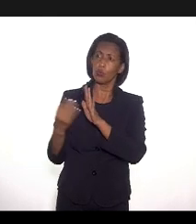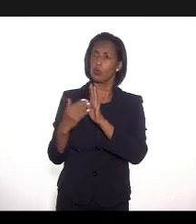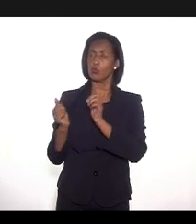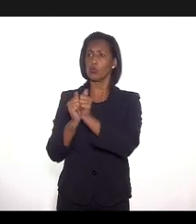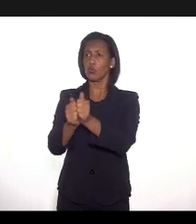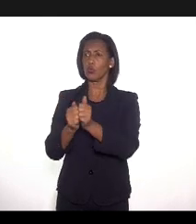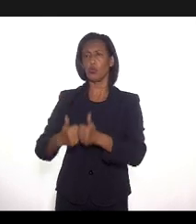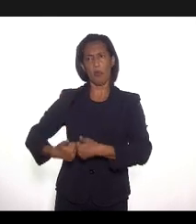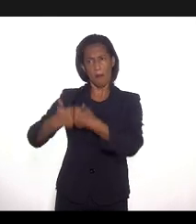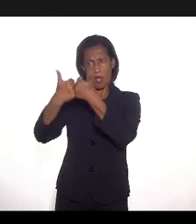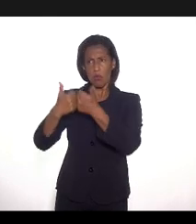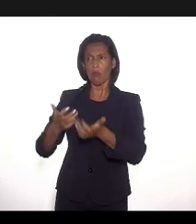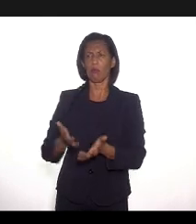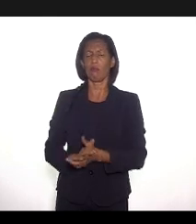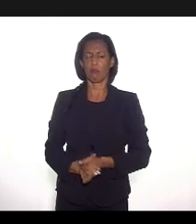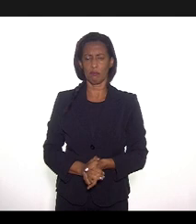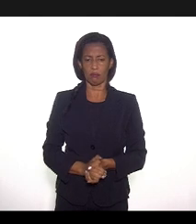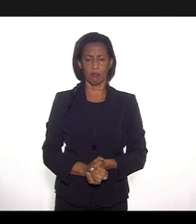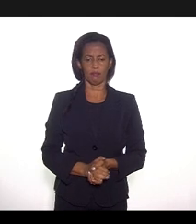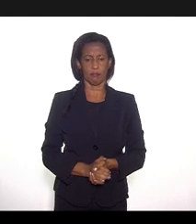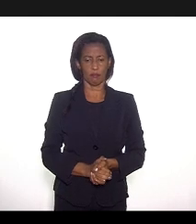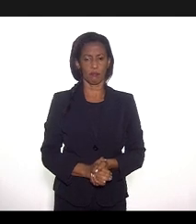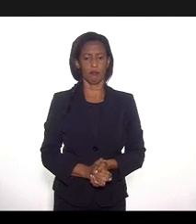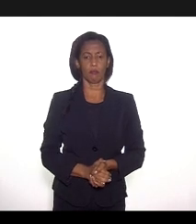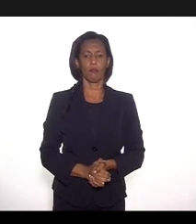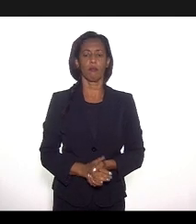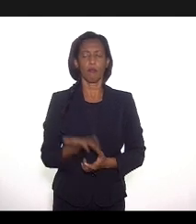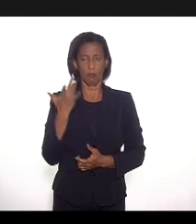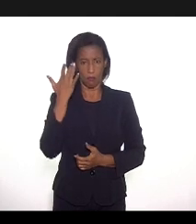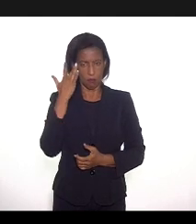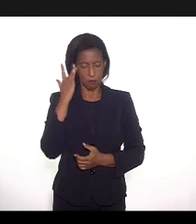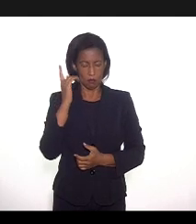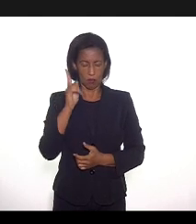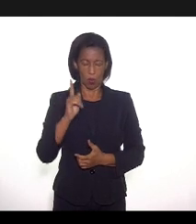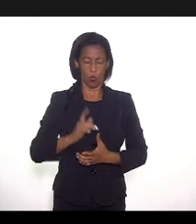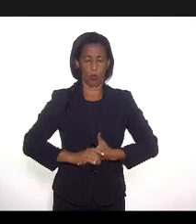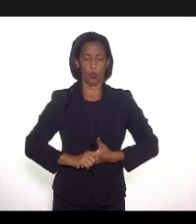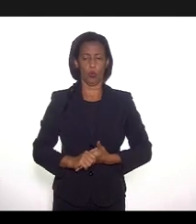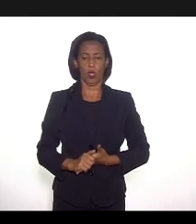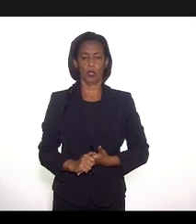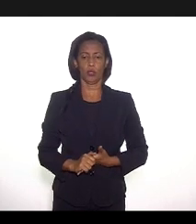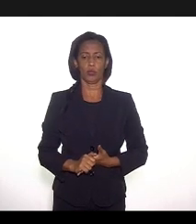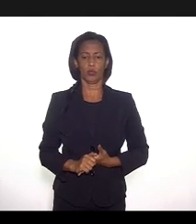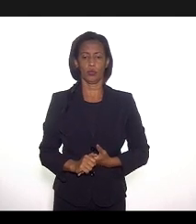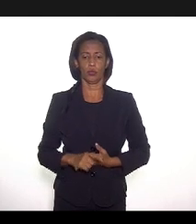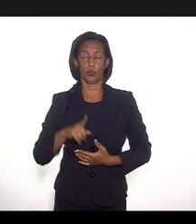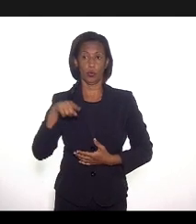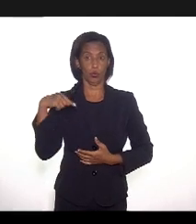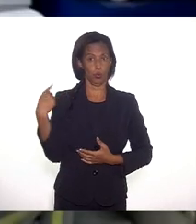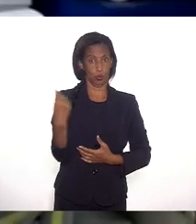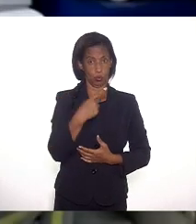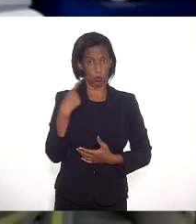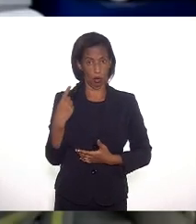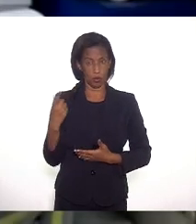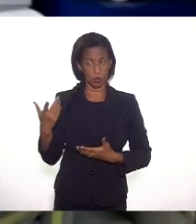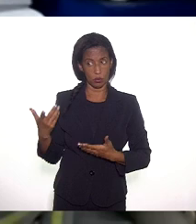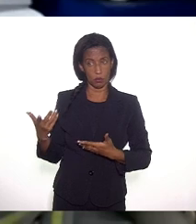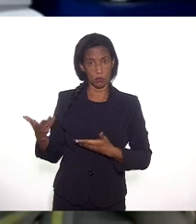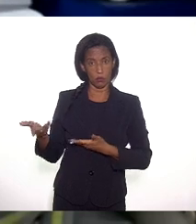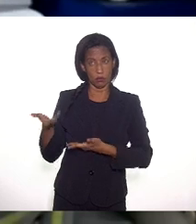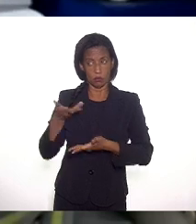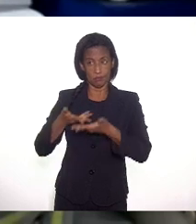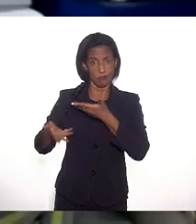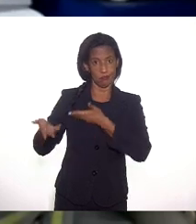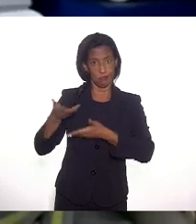É melhor isso. Eu acho que concilia, porque, Márcio, nós produzimos aqui um acordo de